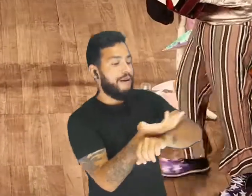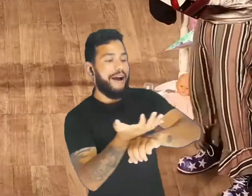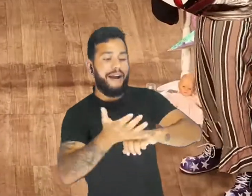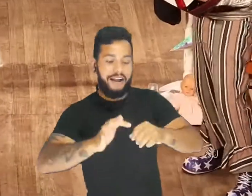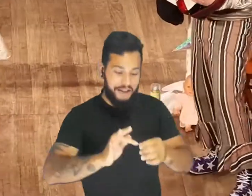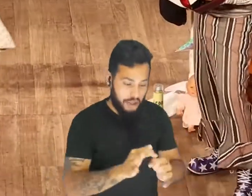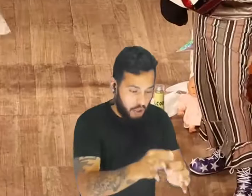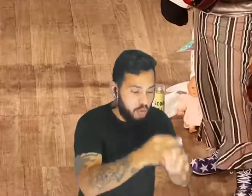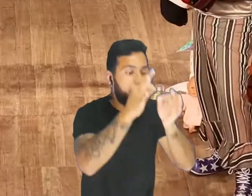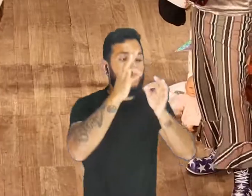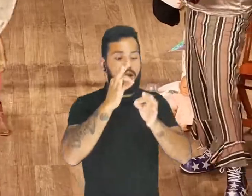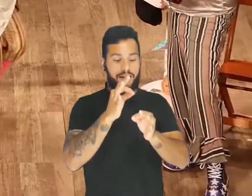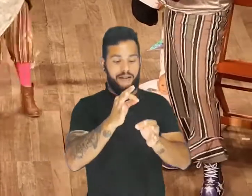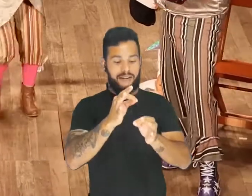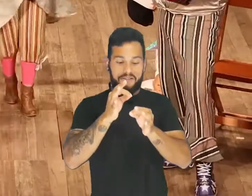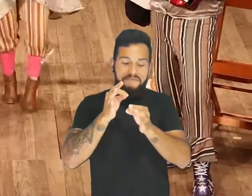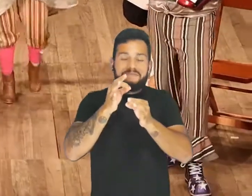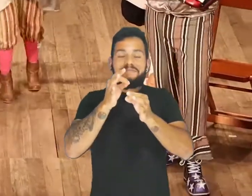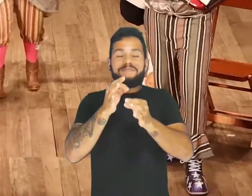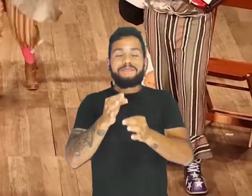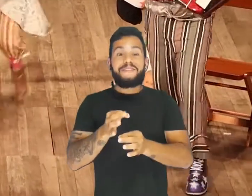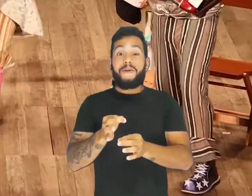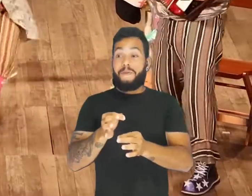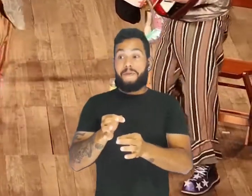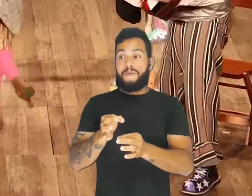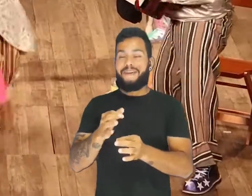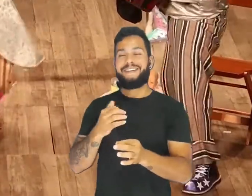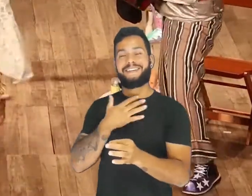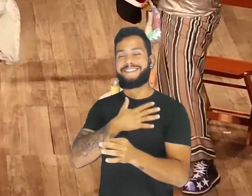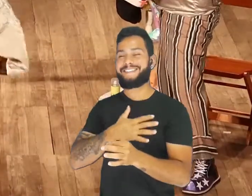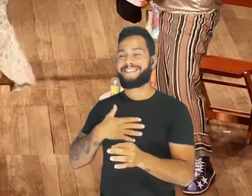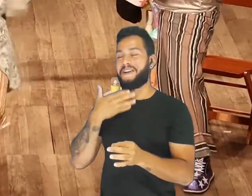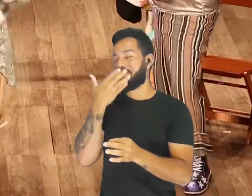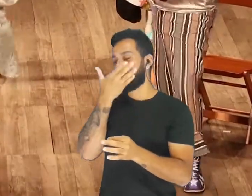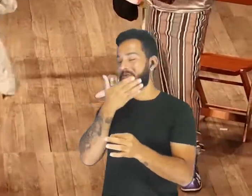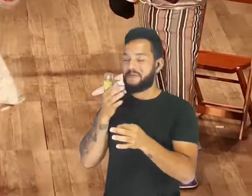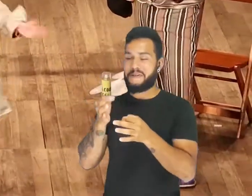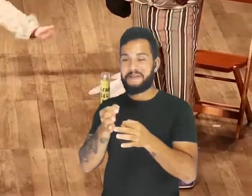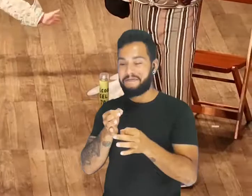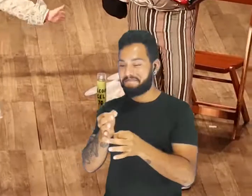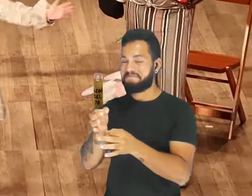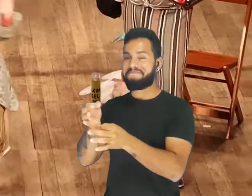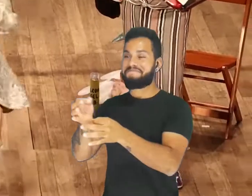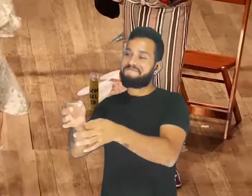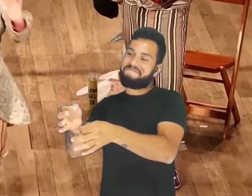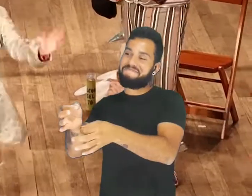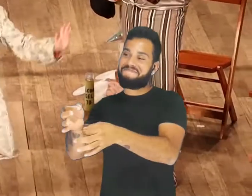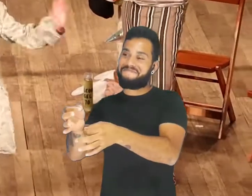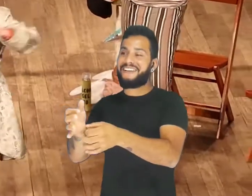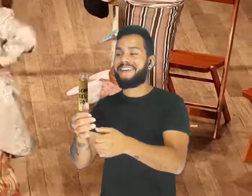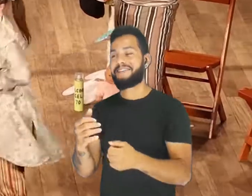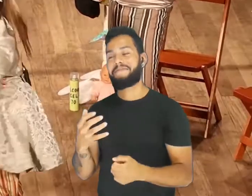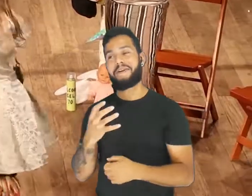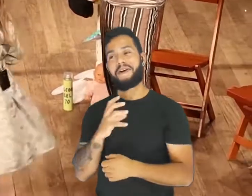se chamar. Roubei a flor do seu jardim. Ai, ai, ai, a mesma flor que eu vou te dar. Ai,